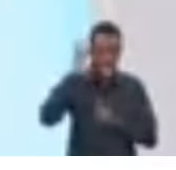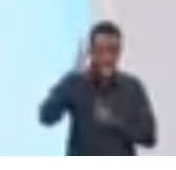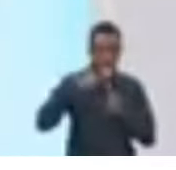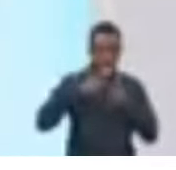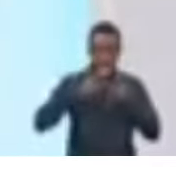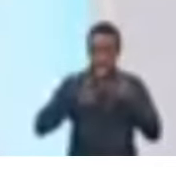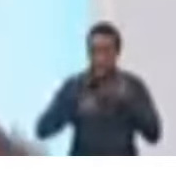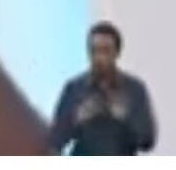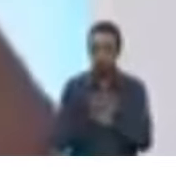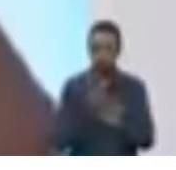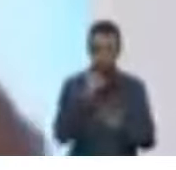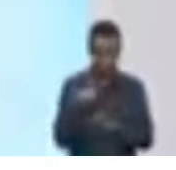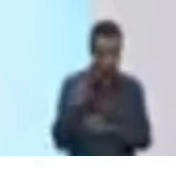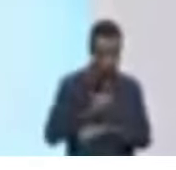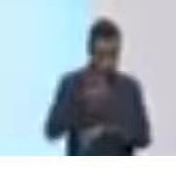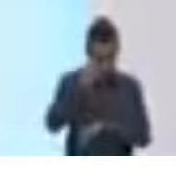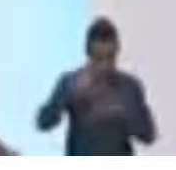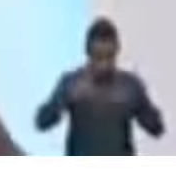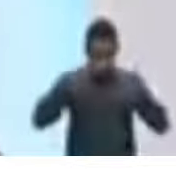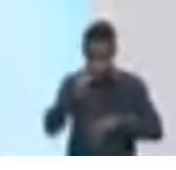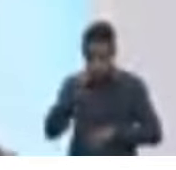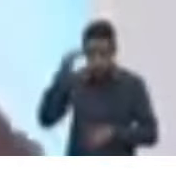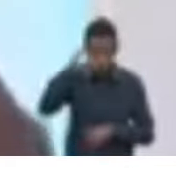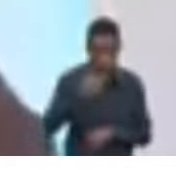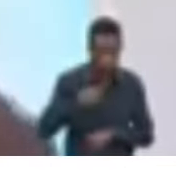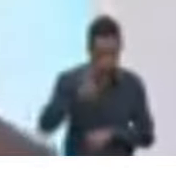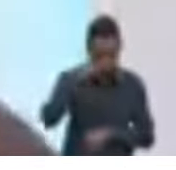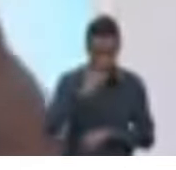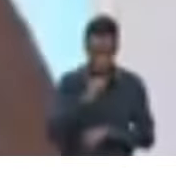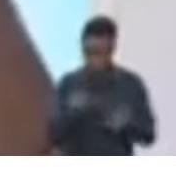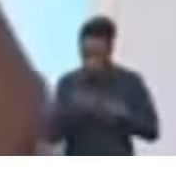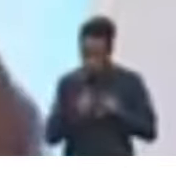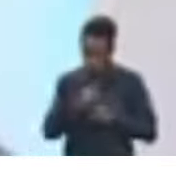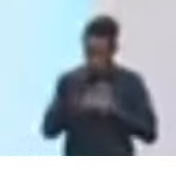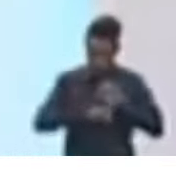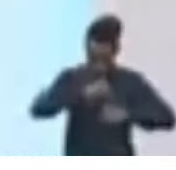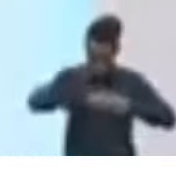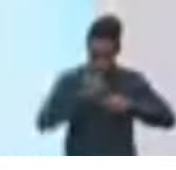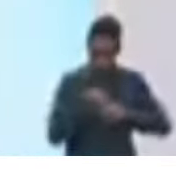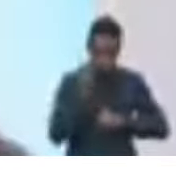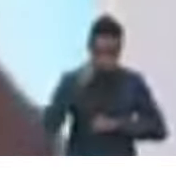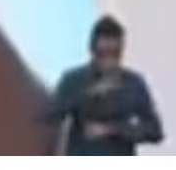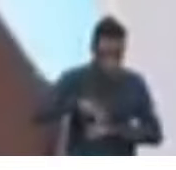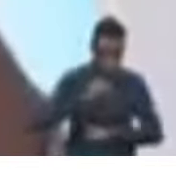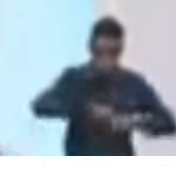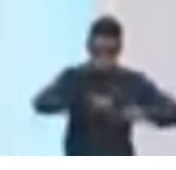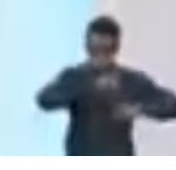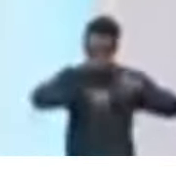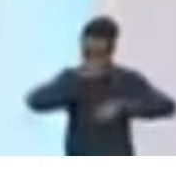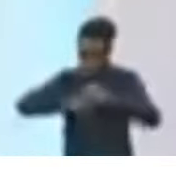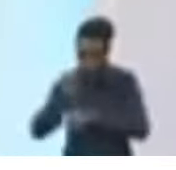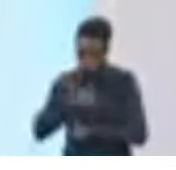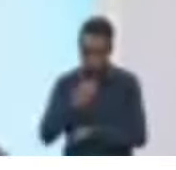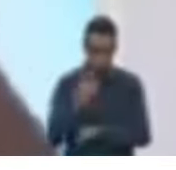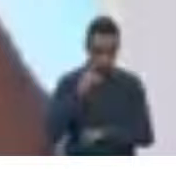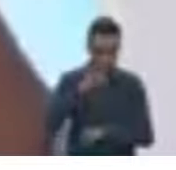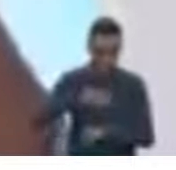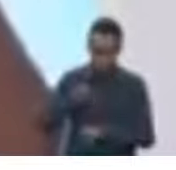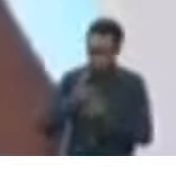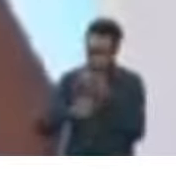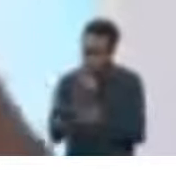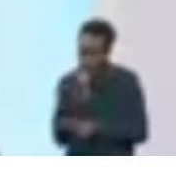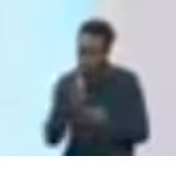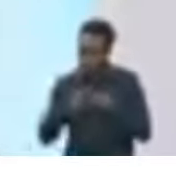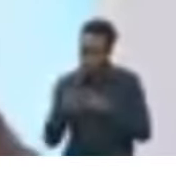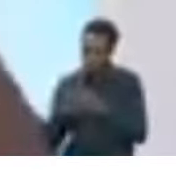deputada Joyce. Temos que pensar grande, pensar inclusive na reindustrialização de São Paulo. Nós temos um grande polo científico, com